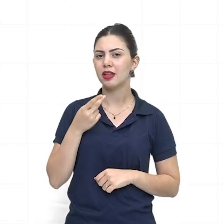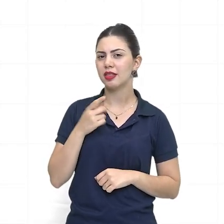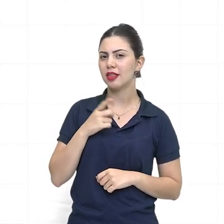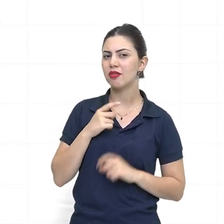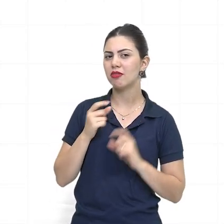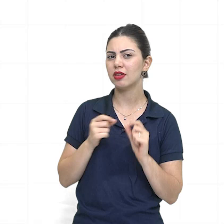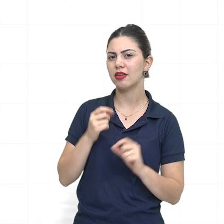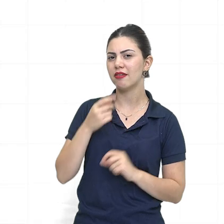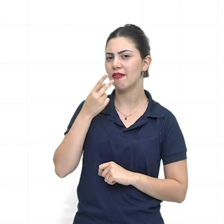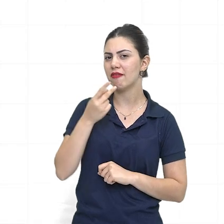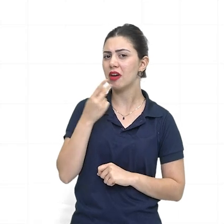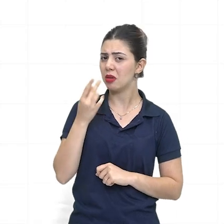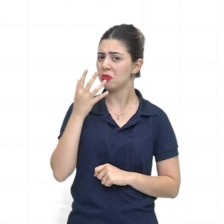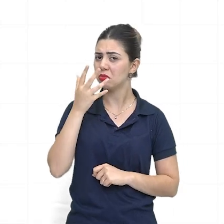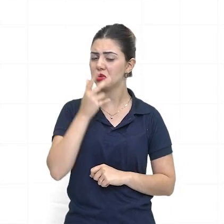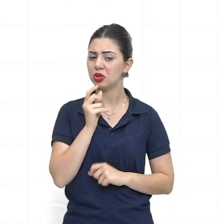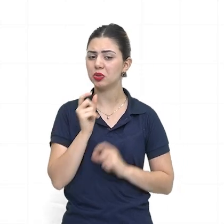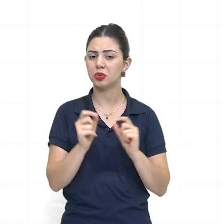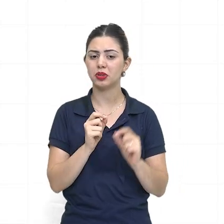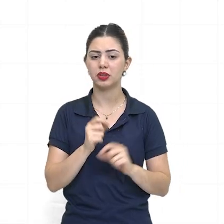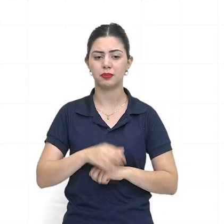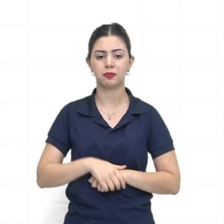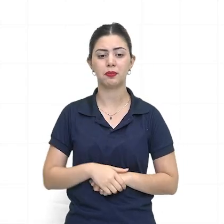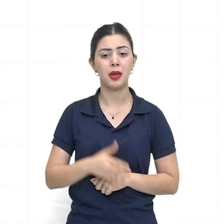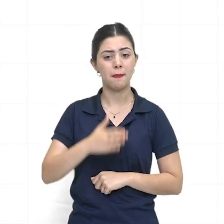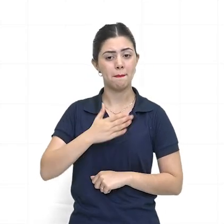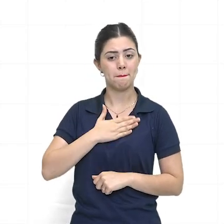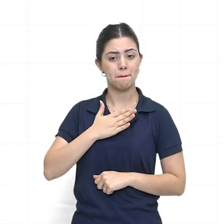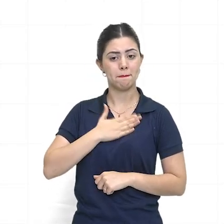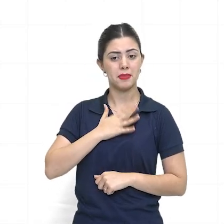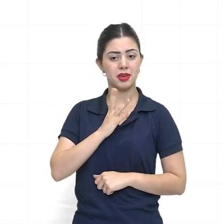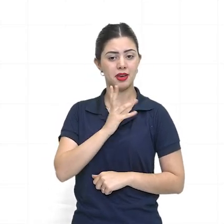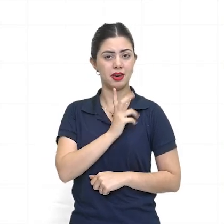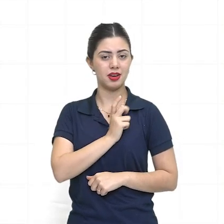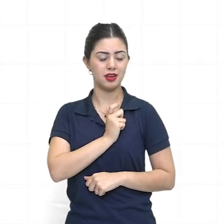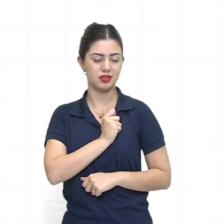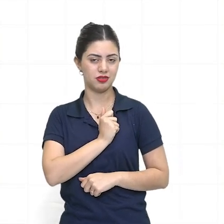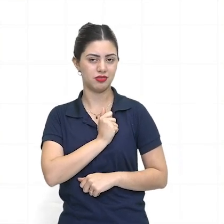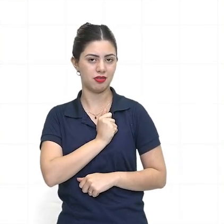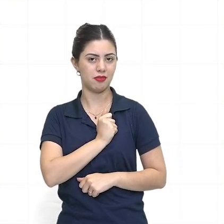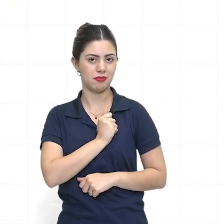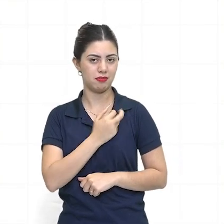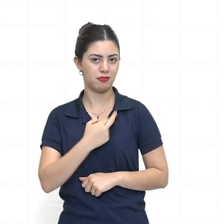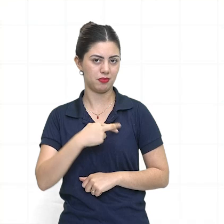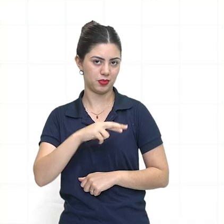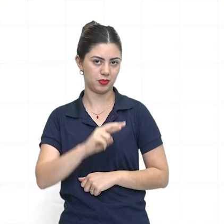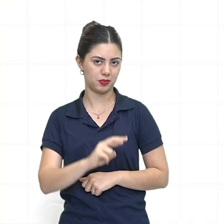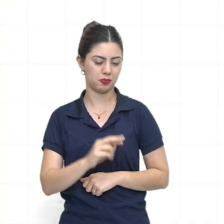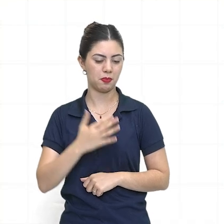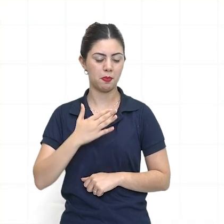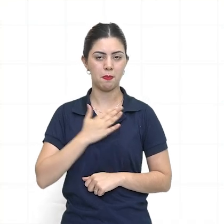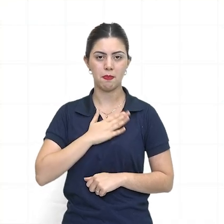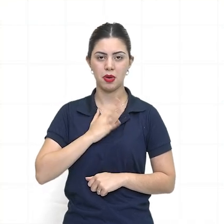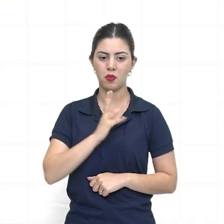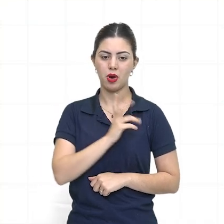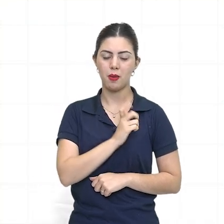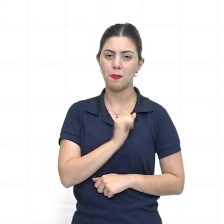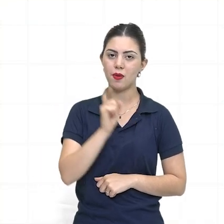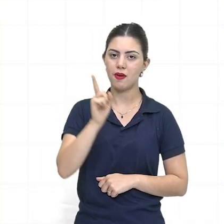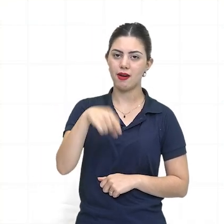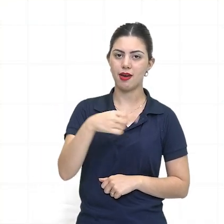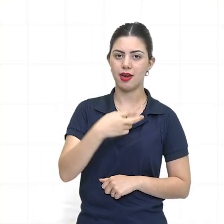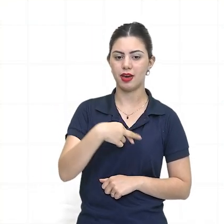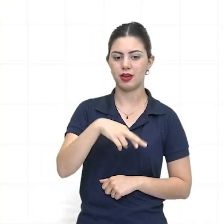né? Que é o quê? A minha religião é o amor. Então, no final das contas, o amor é o